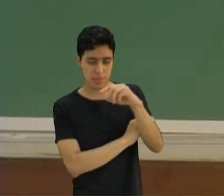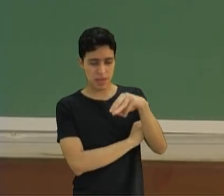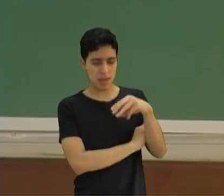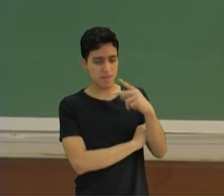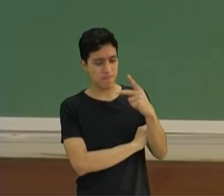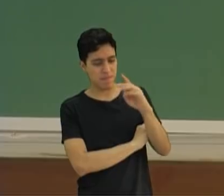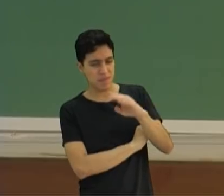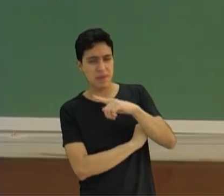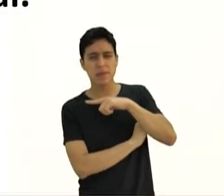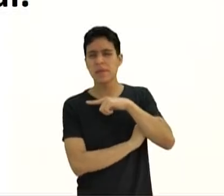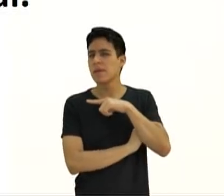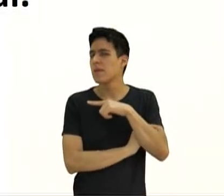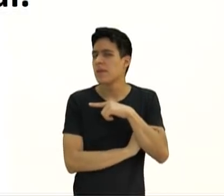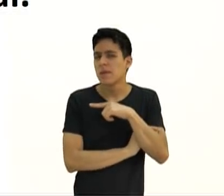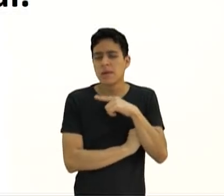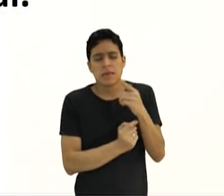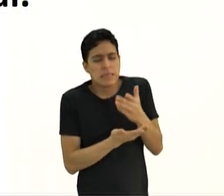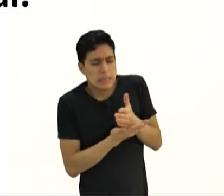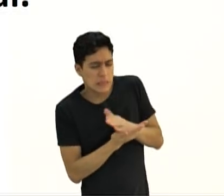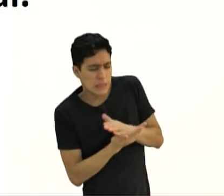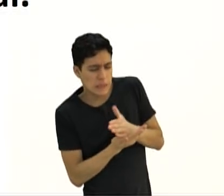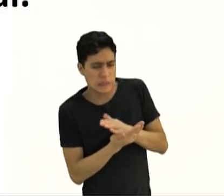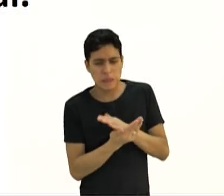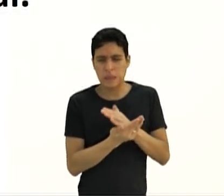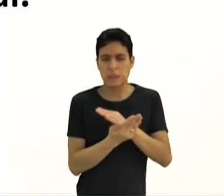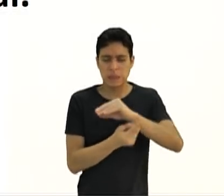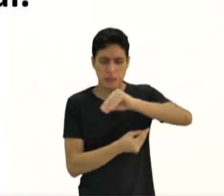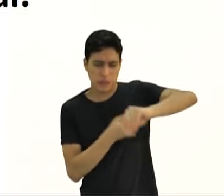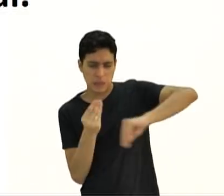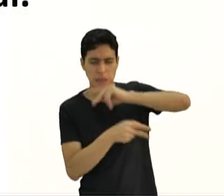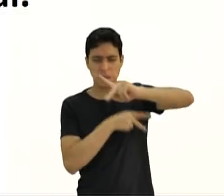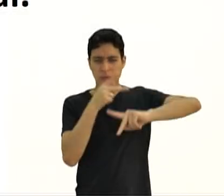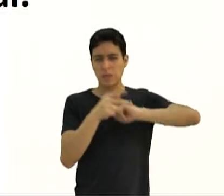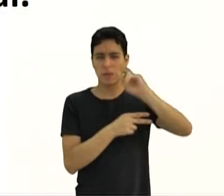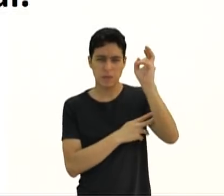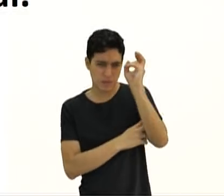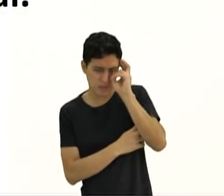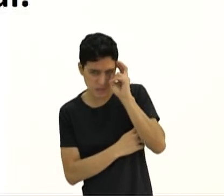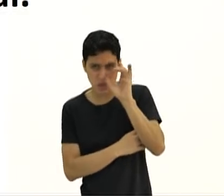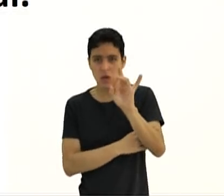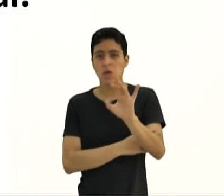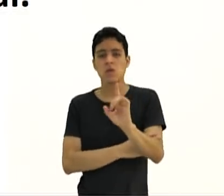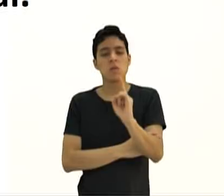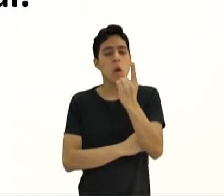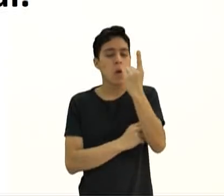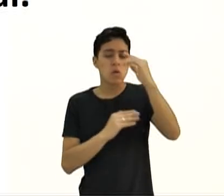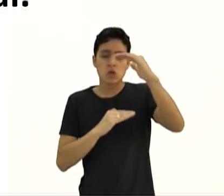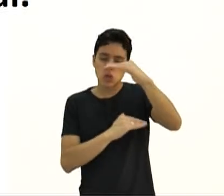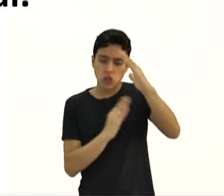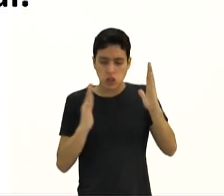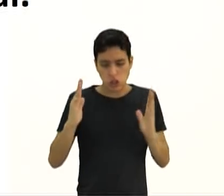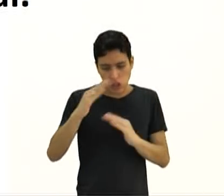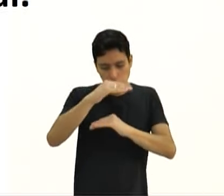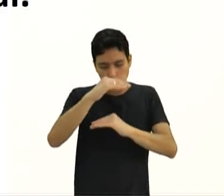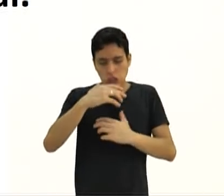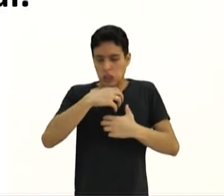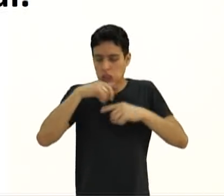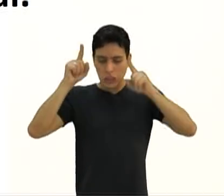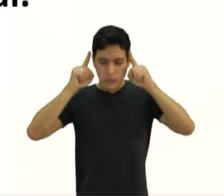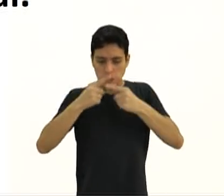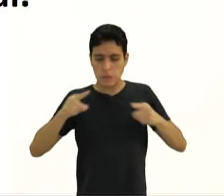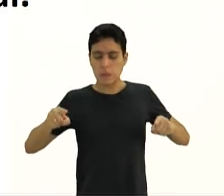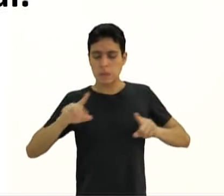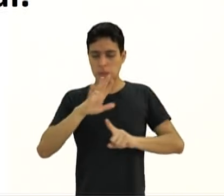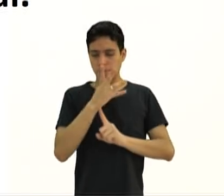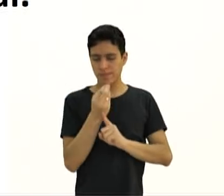contém muito mais hibridismo e sincretismo cultural do que unidade estética e artística. Nossa, que complicação,